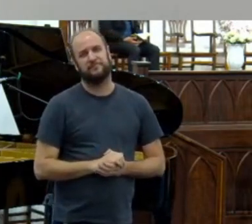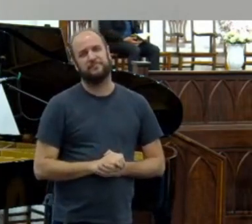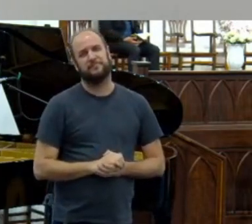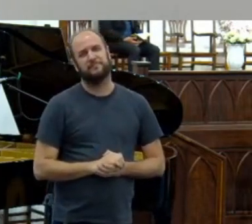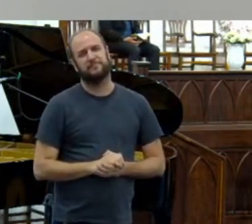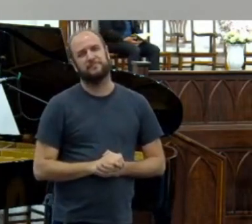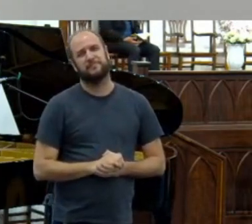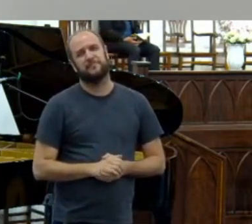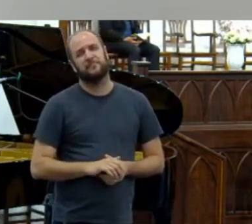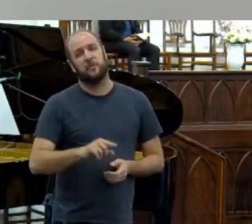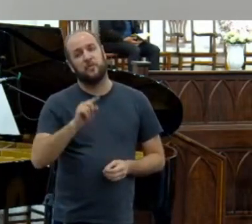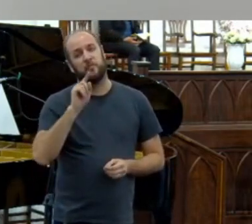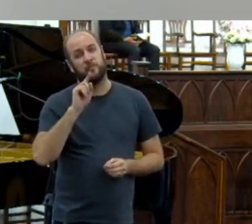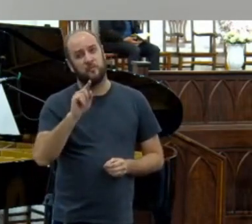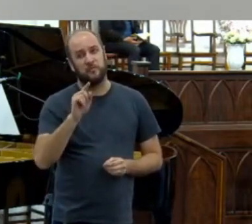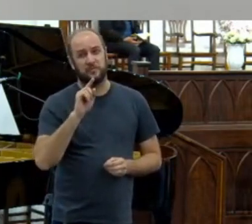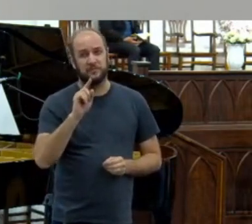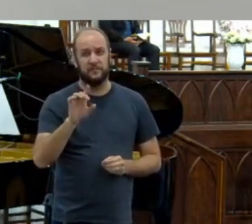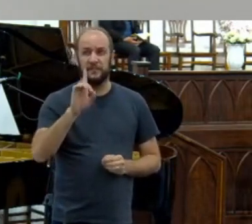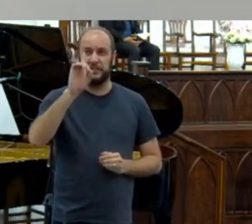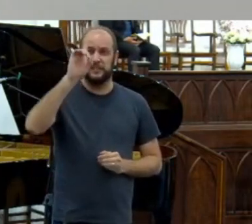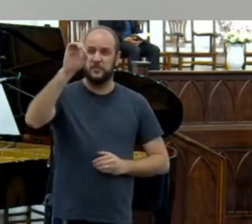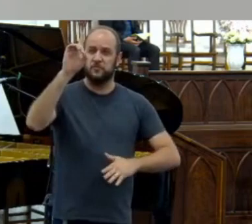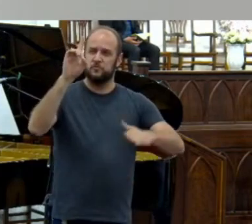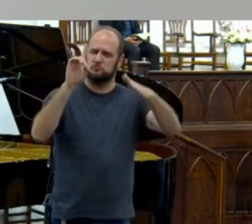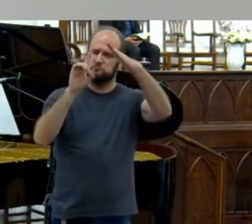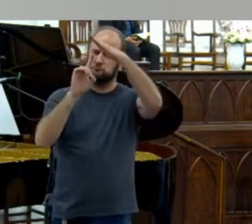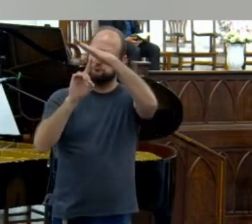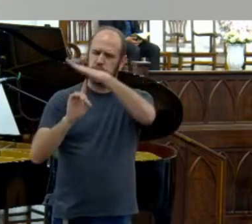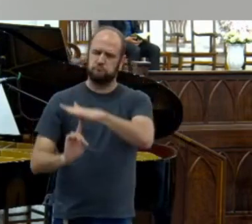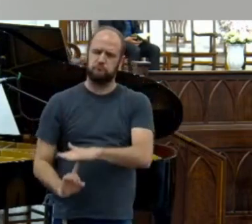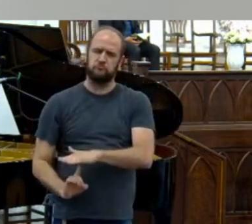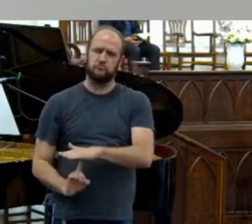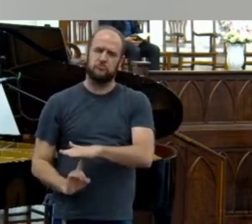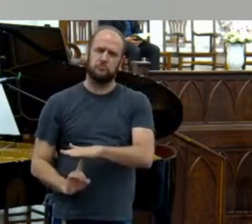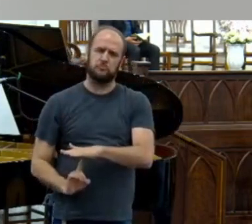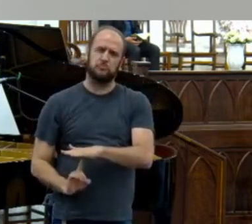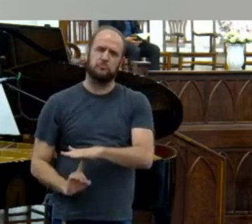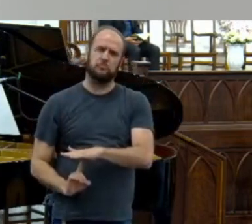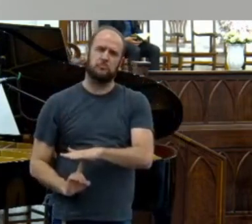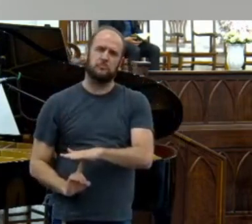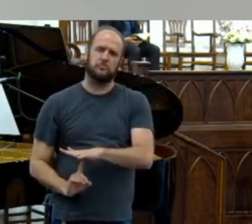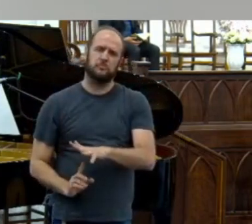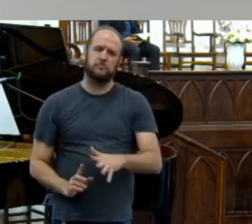quando tu pões Deus debaixo do teu escrutínio.